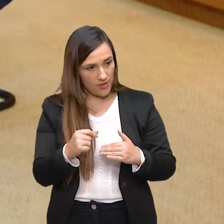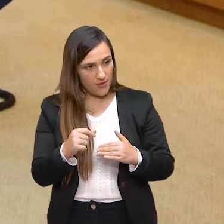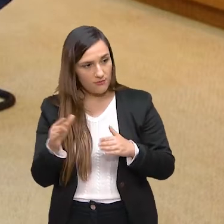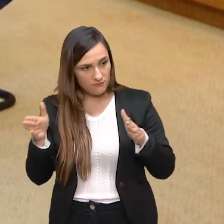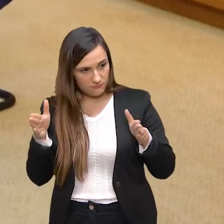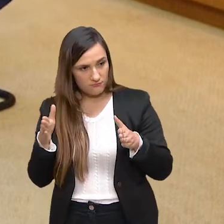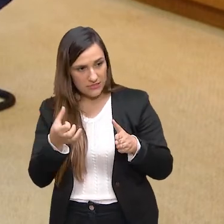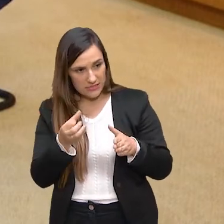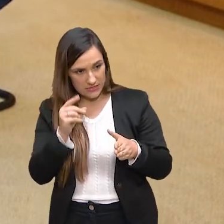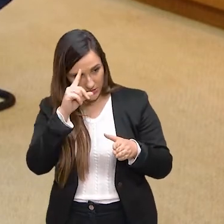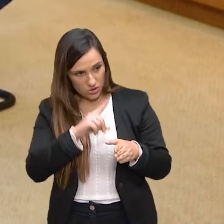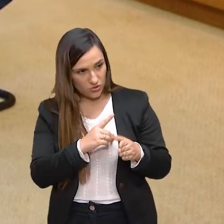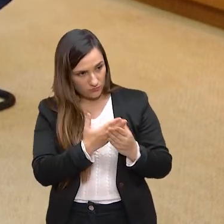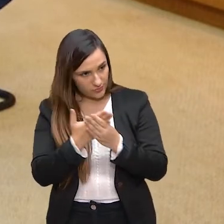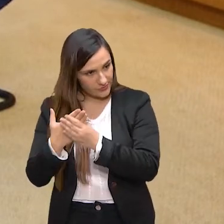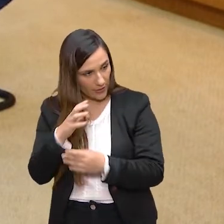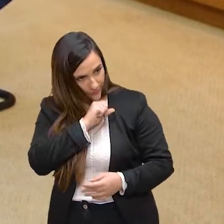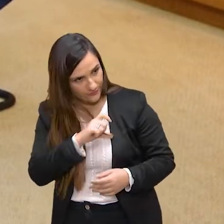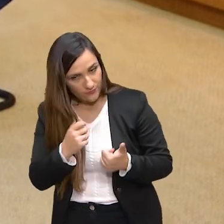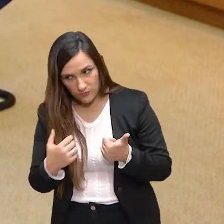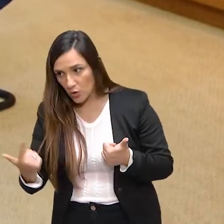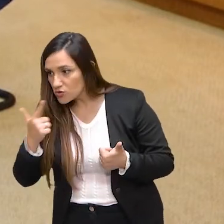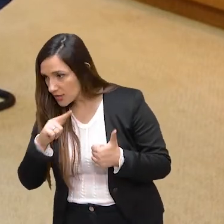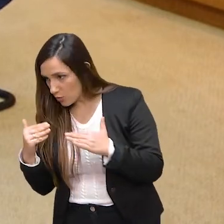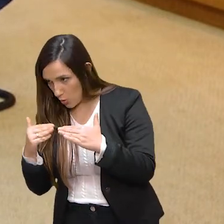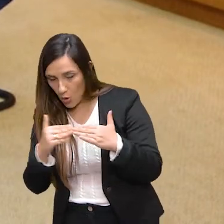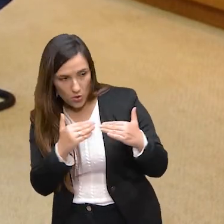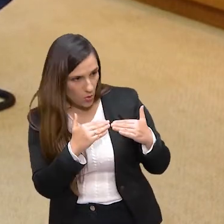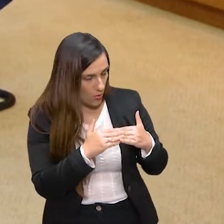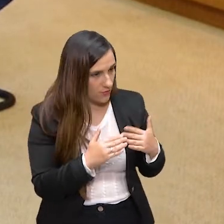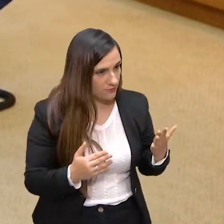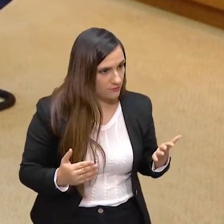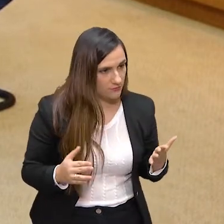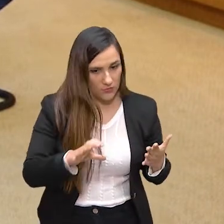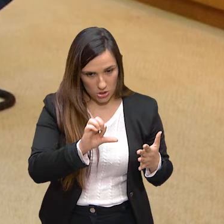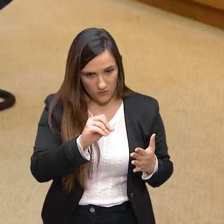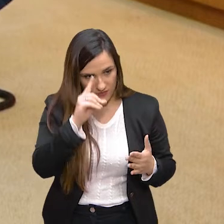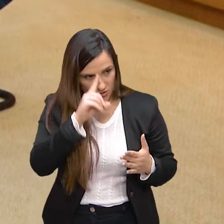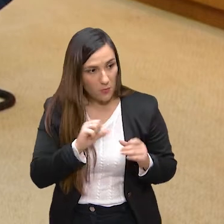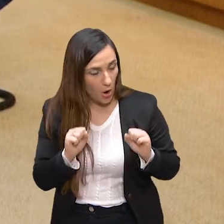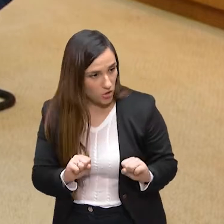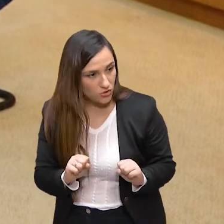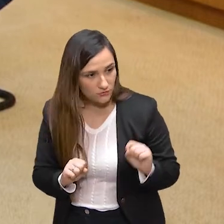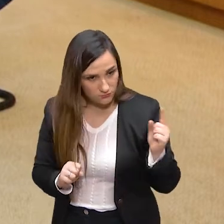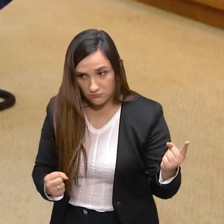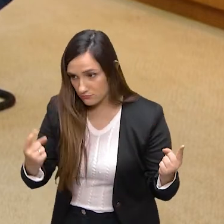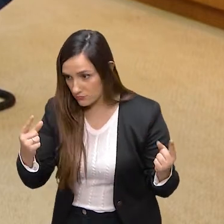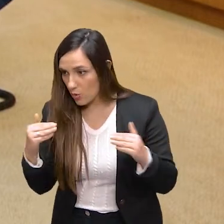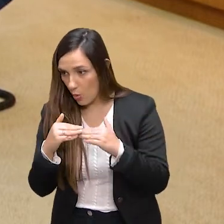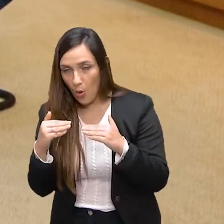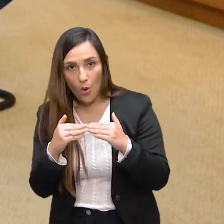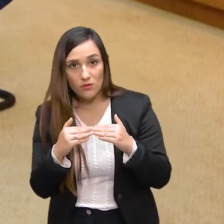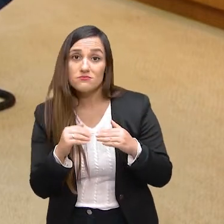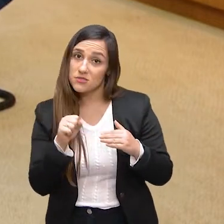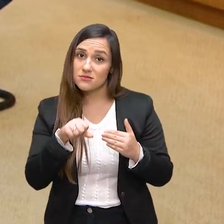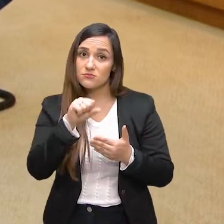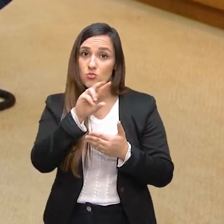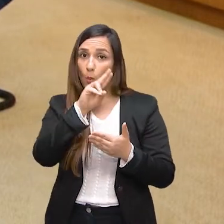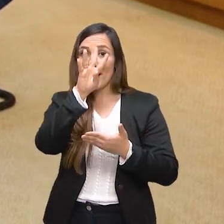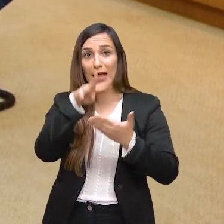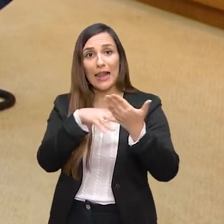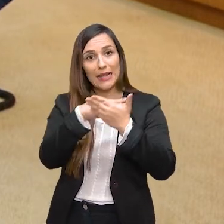Quer dizer, que esse processo ficará pronto em 90 dias, por exemplo. Eles podem estabelecer isso, porque a lei permite. E se o